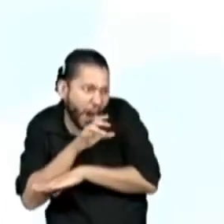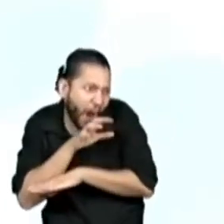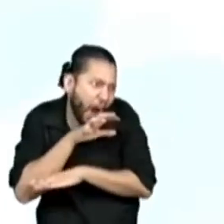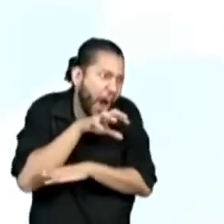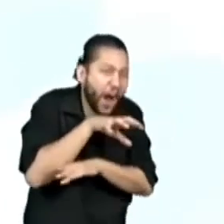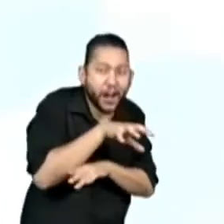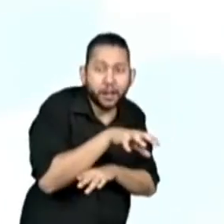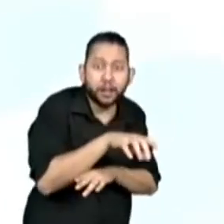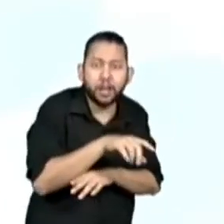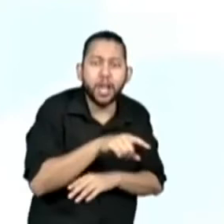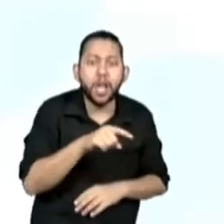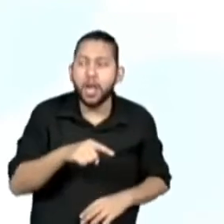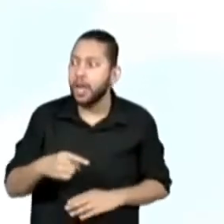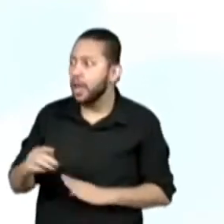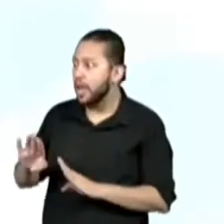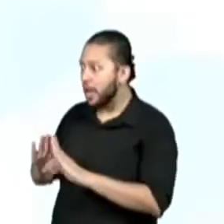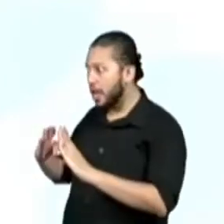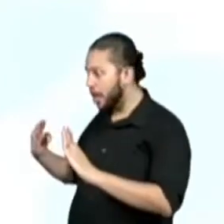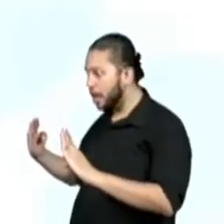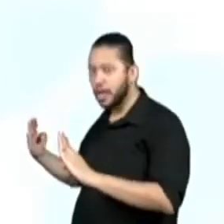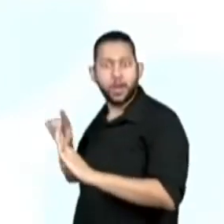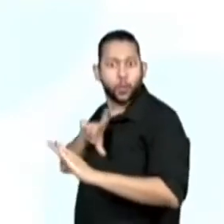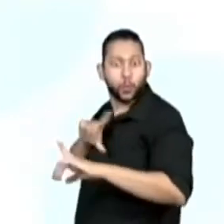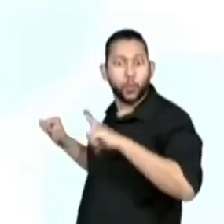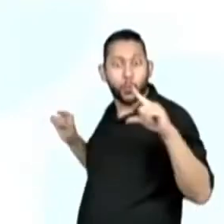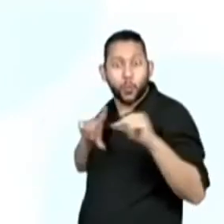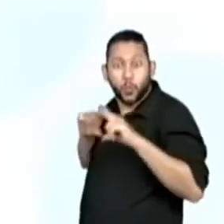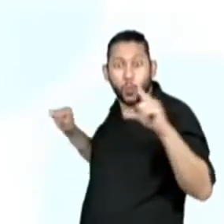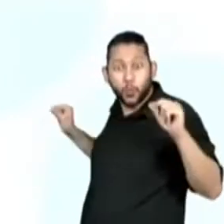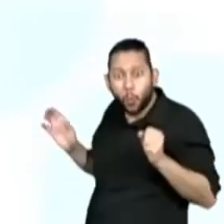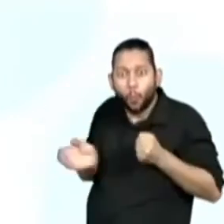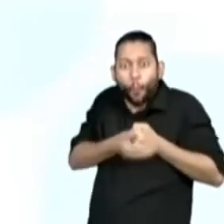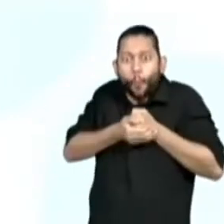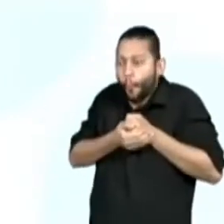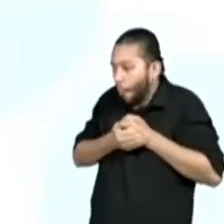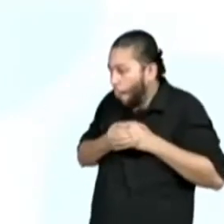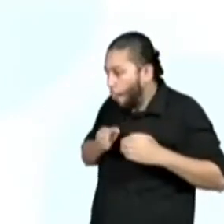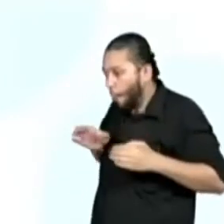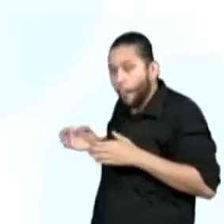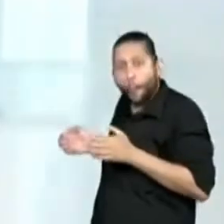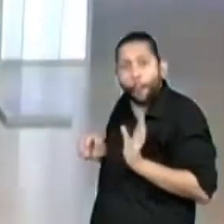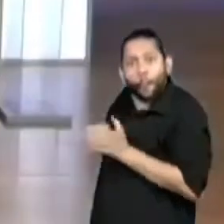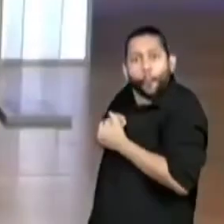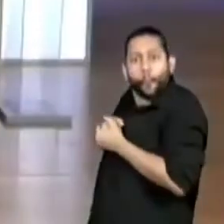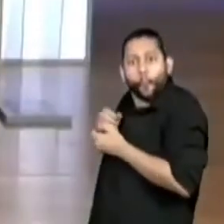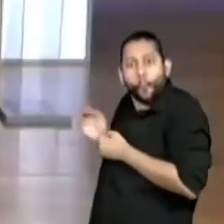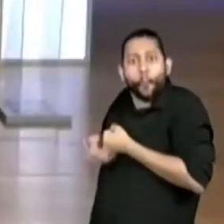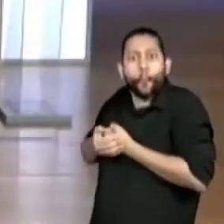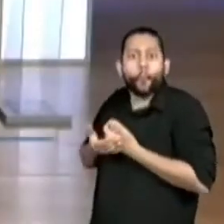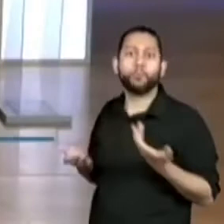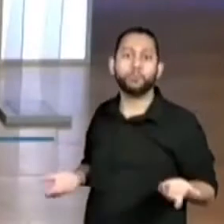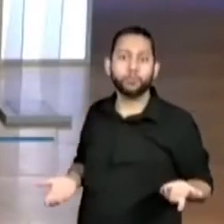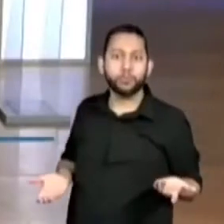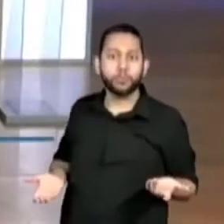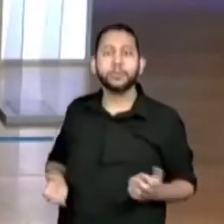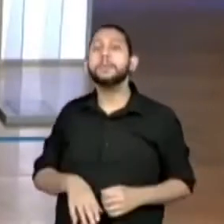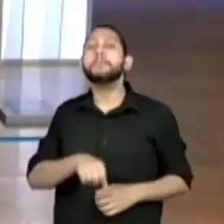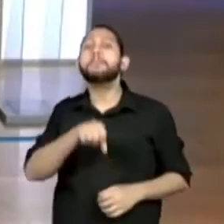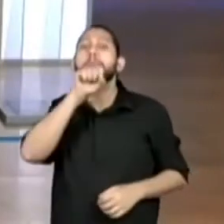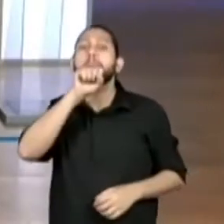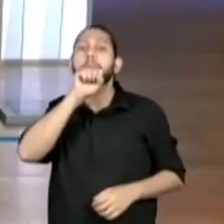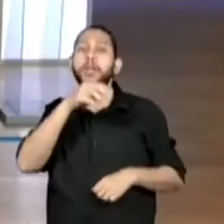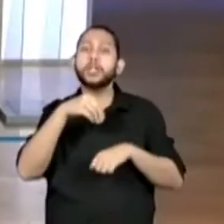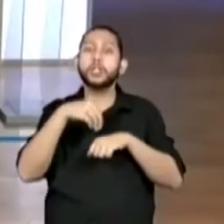trataram de se esconder. Então, como não tinha mais nenhuma dica, acabou que